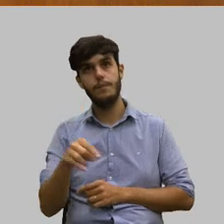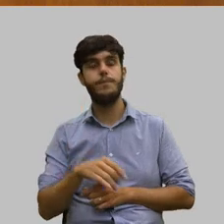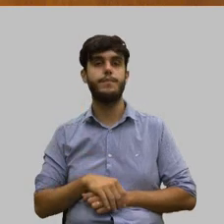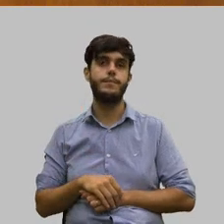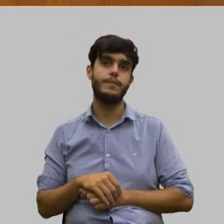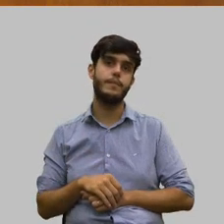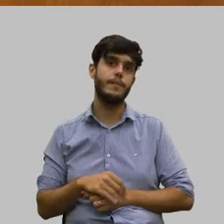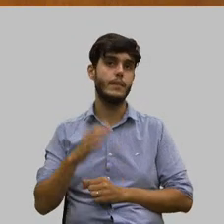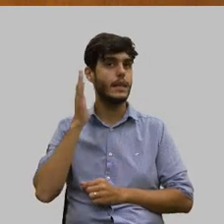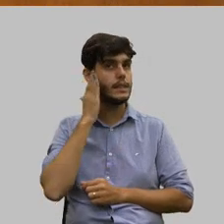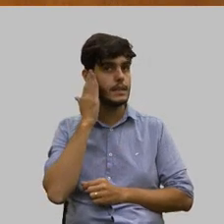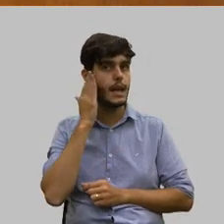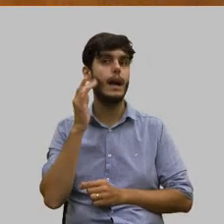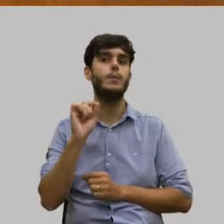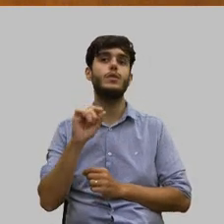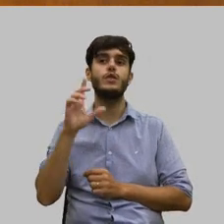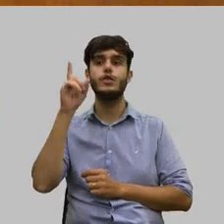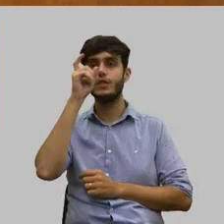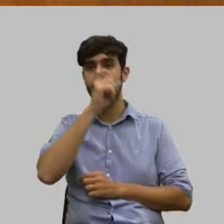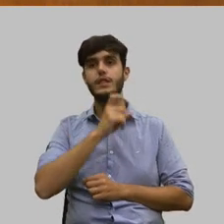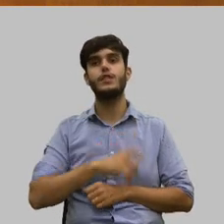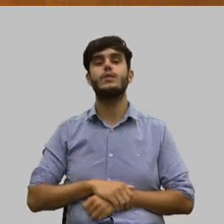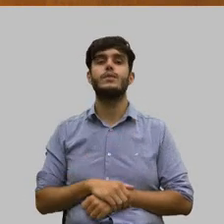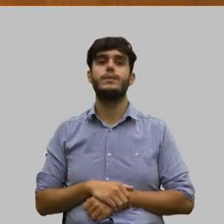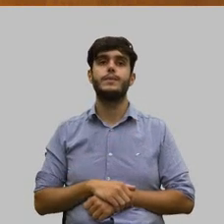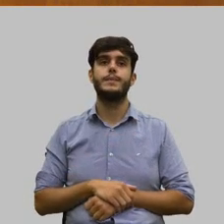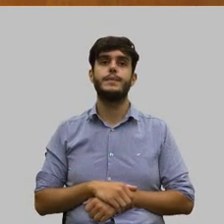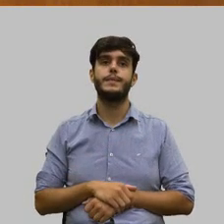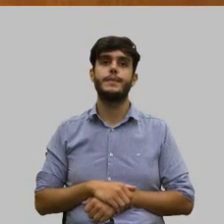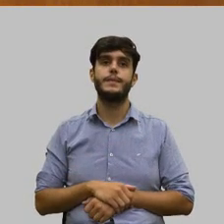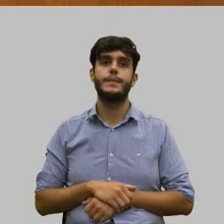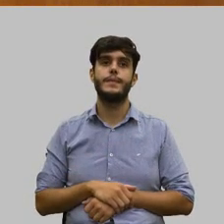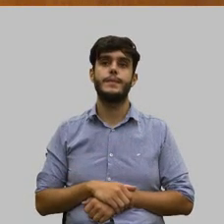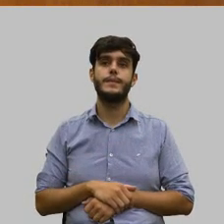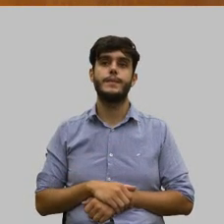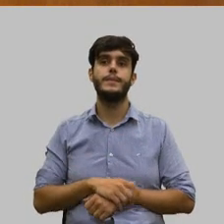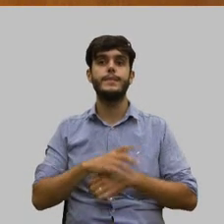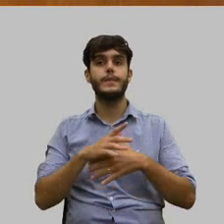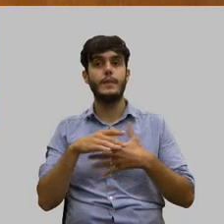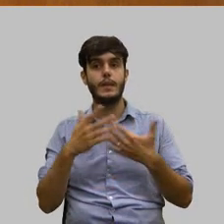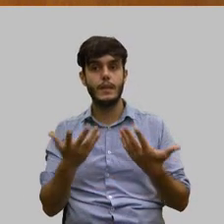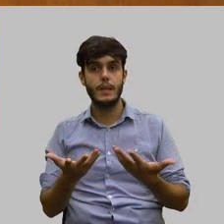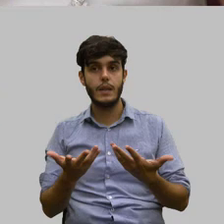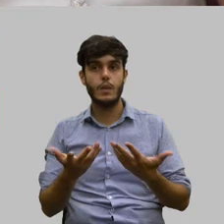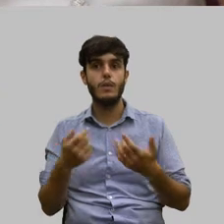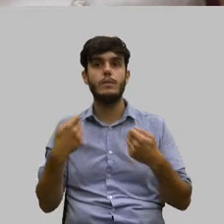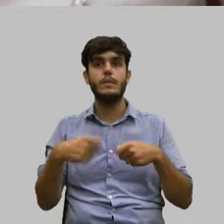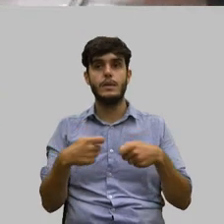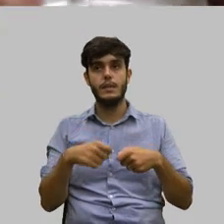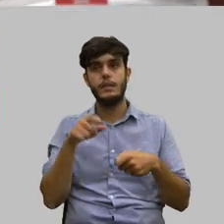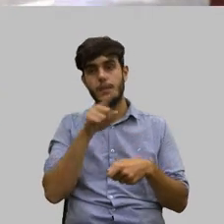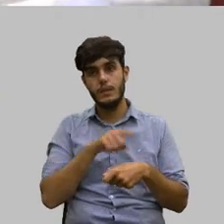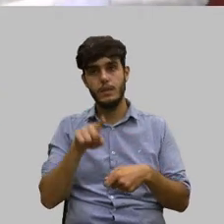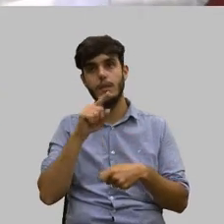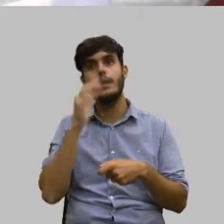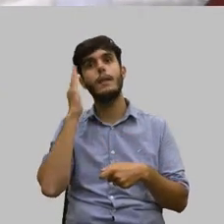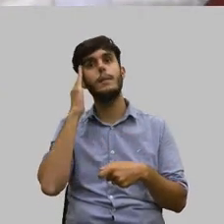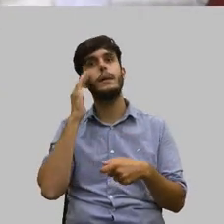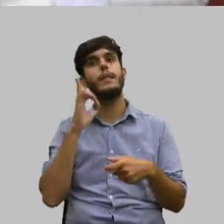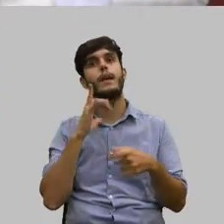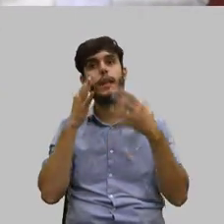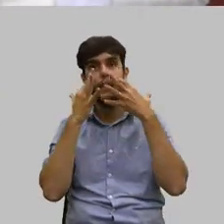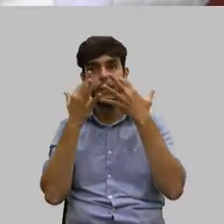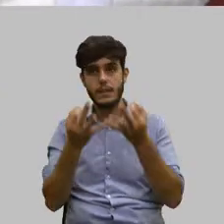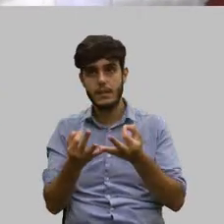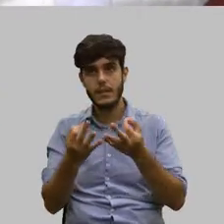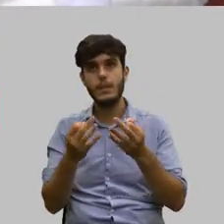e sabe o quanto é difícil né Então é necessário que os senhores também tenham essa atenção porque